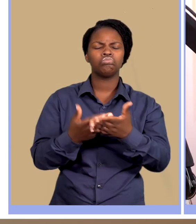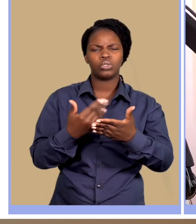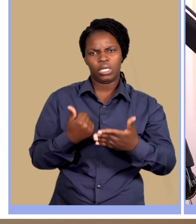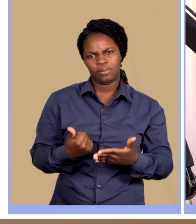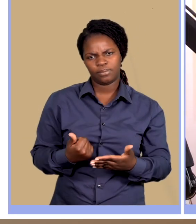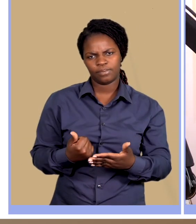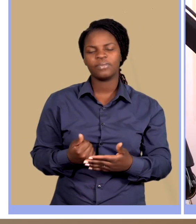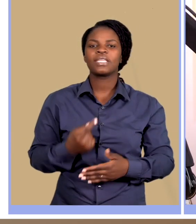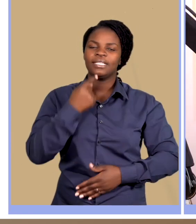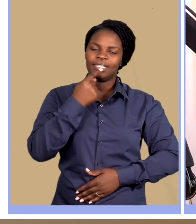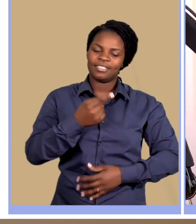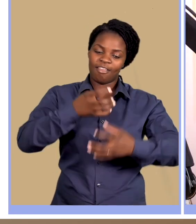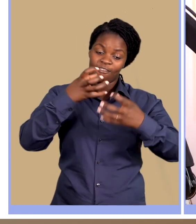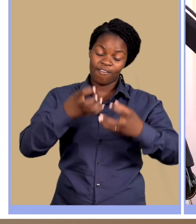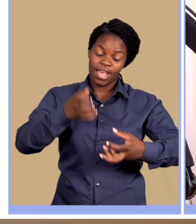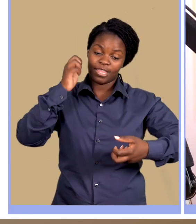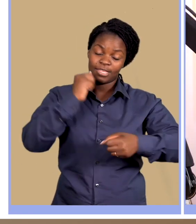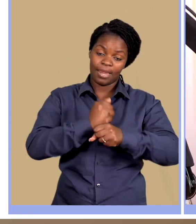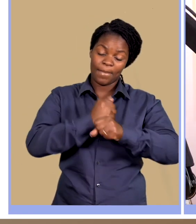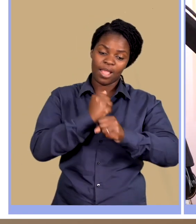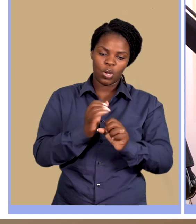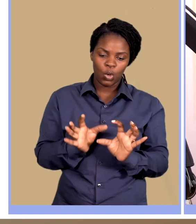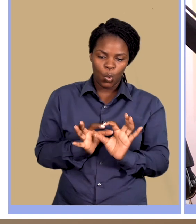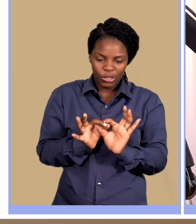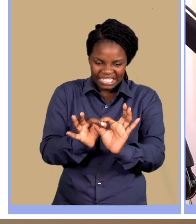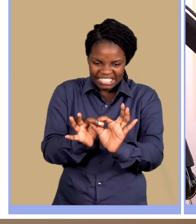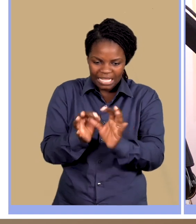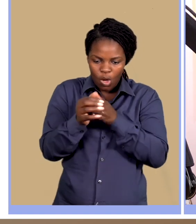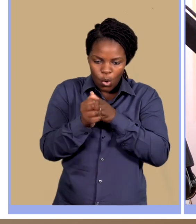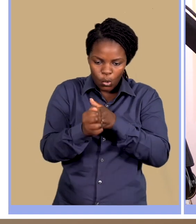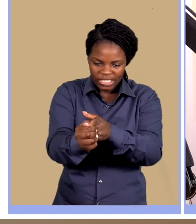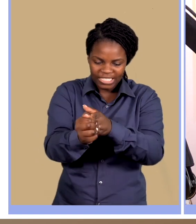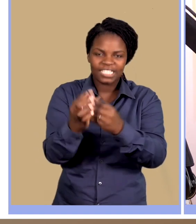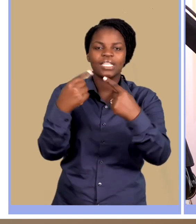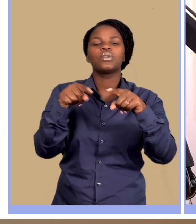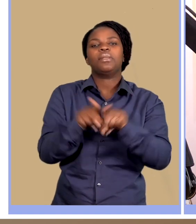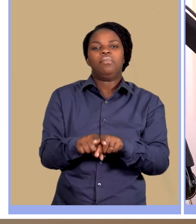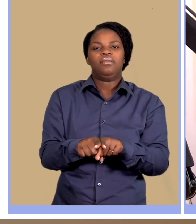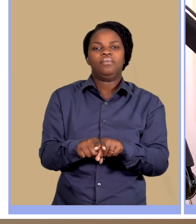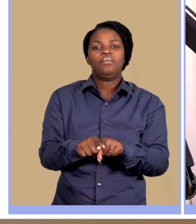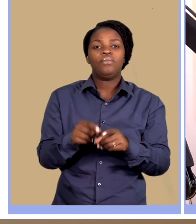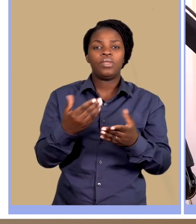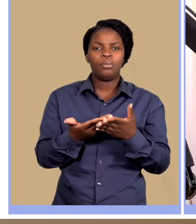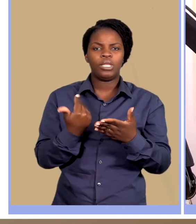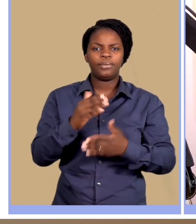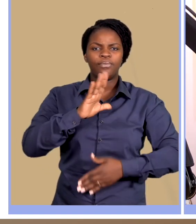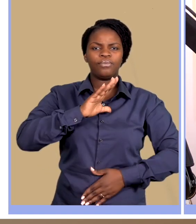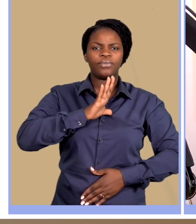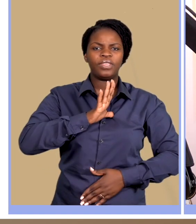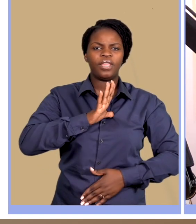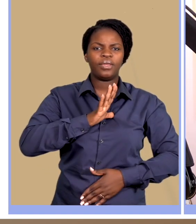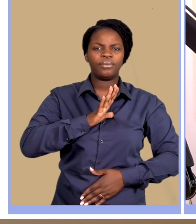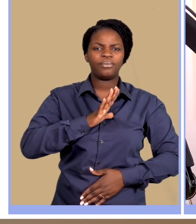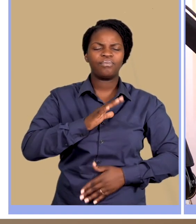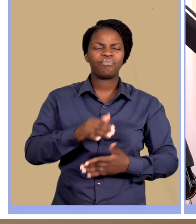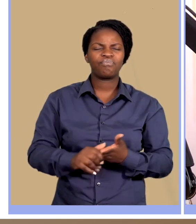de coordenação, falha o trabalho de articulação e de orientação técnica, mais uma vez. Há um capítulo que nós temos ao nível do